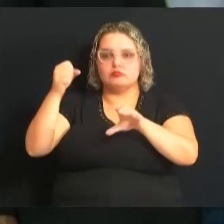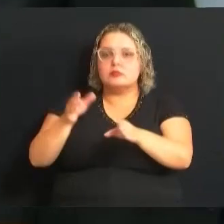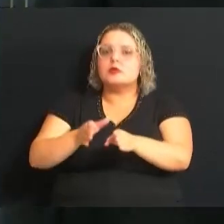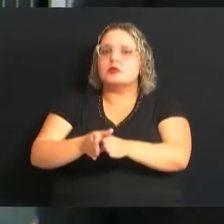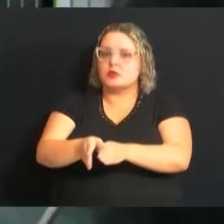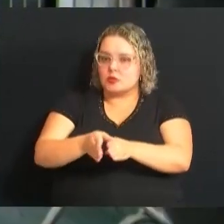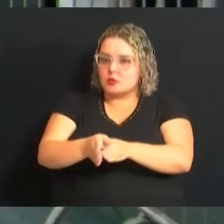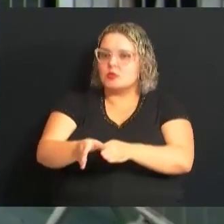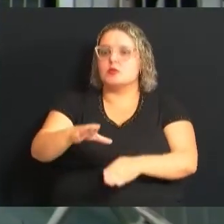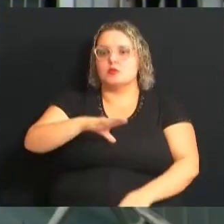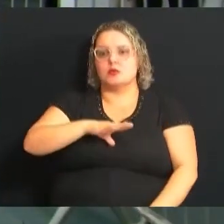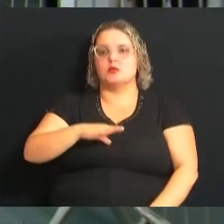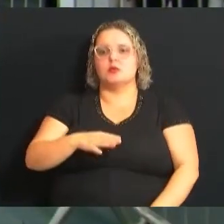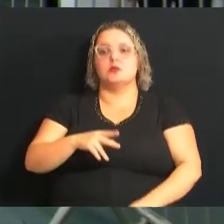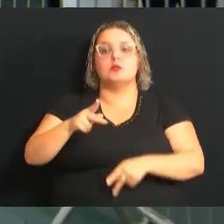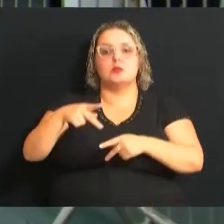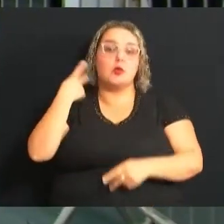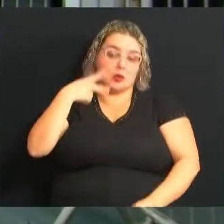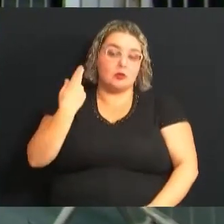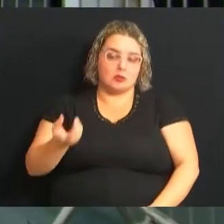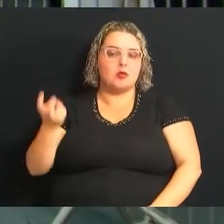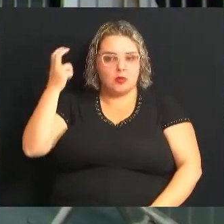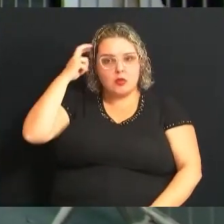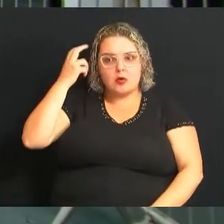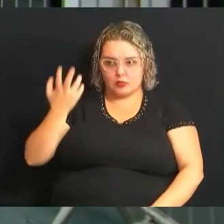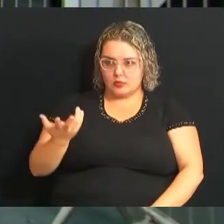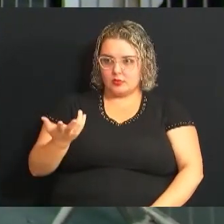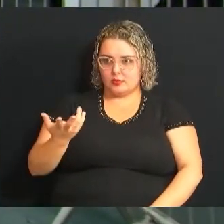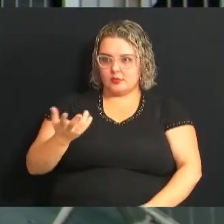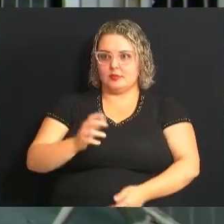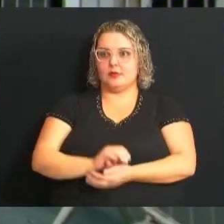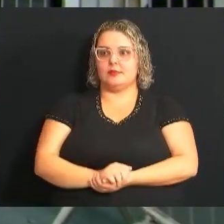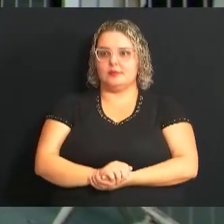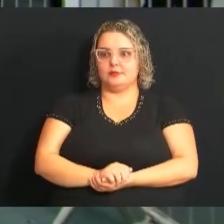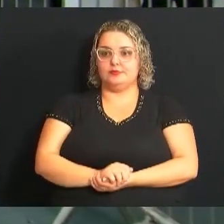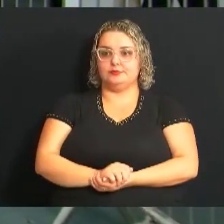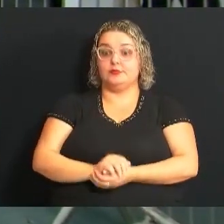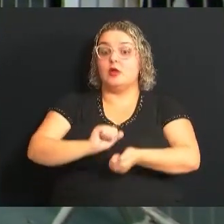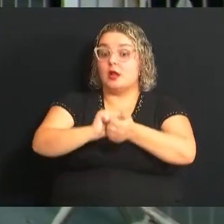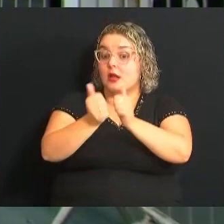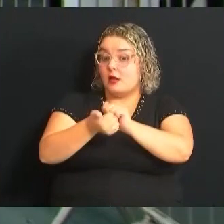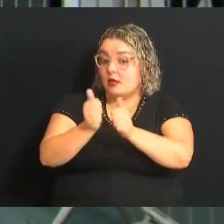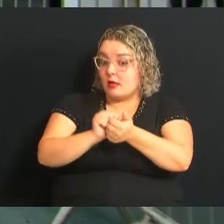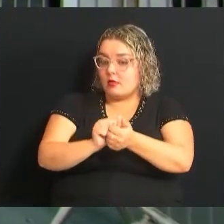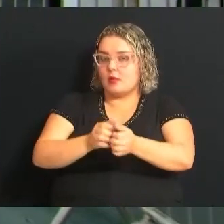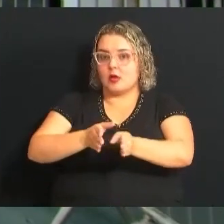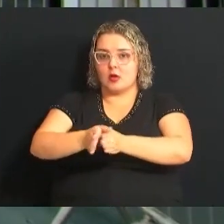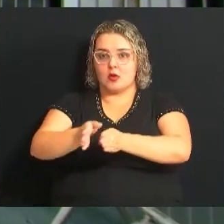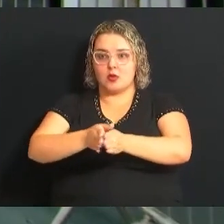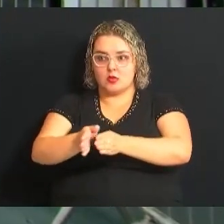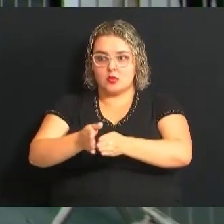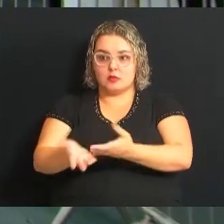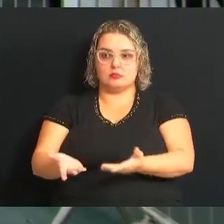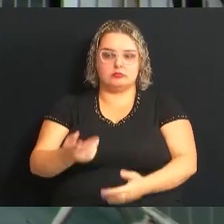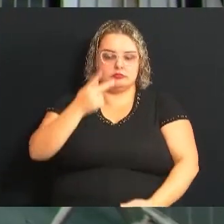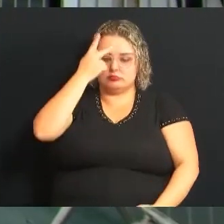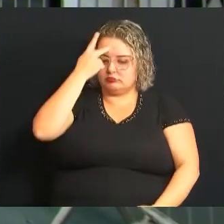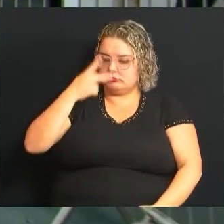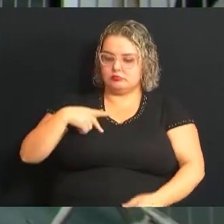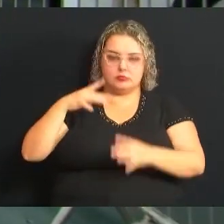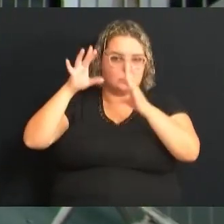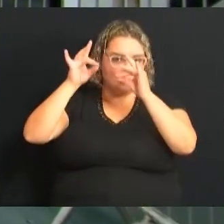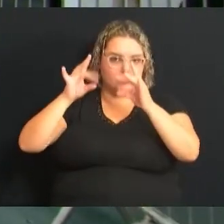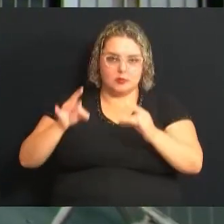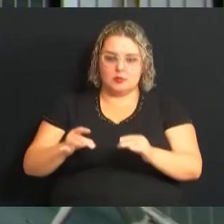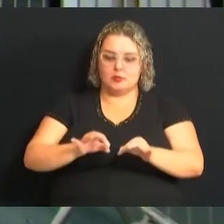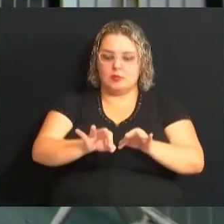do Conselho Municipal de Política Cultural, que foi, eu diria assim, a reconfiguração do conselho, a